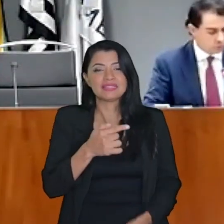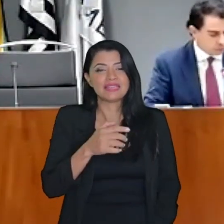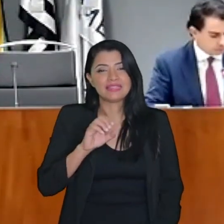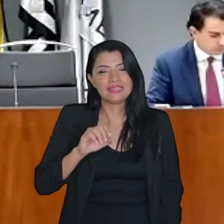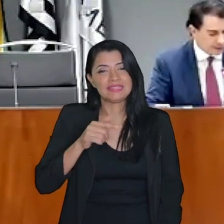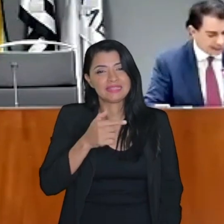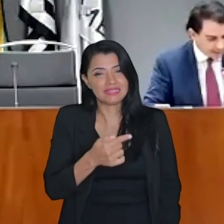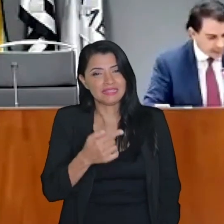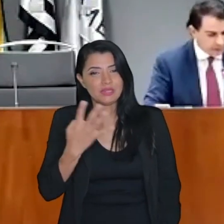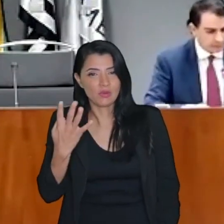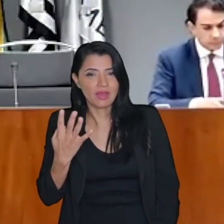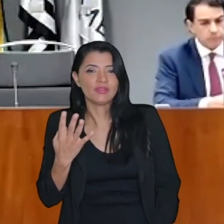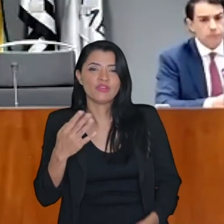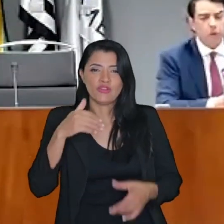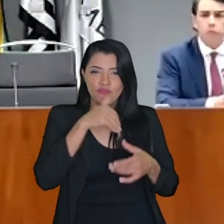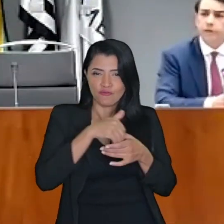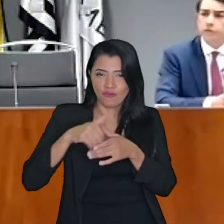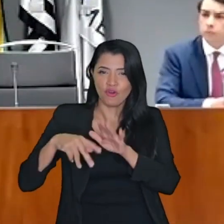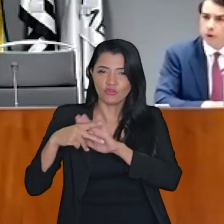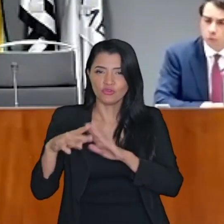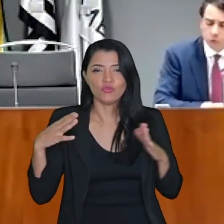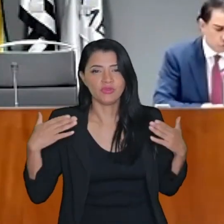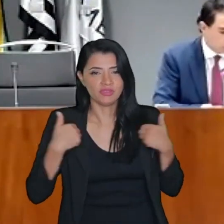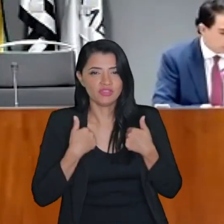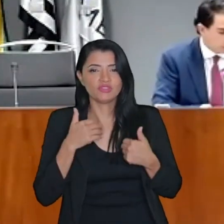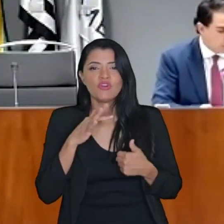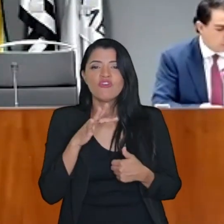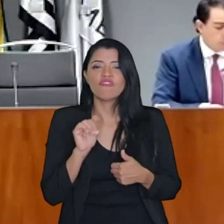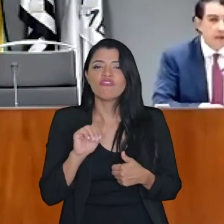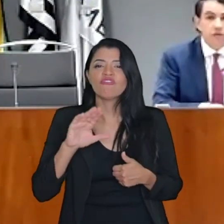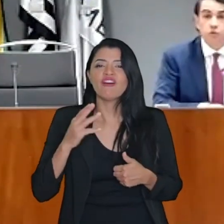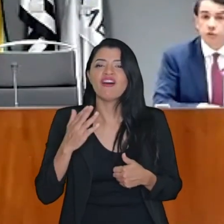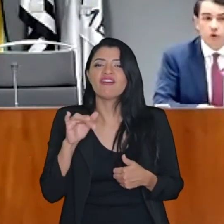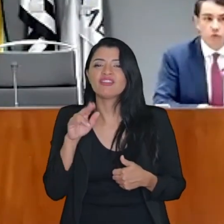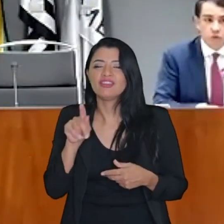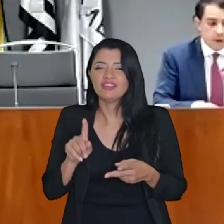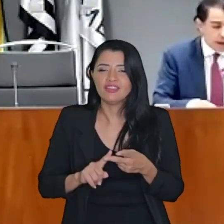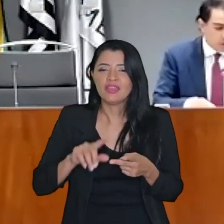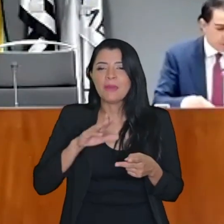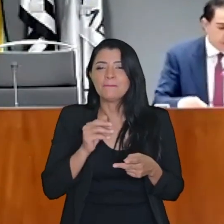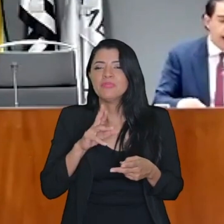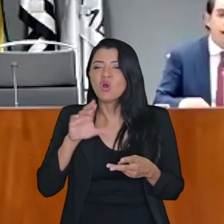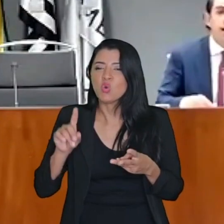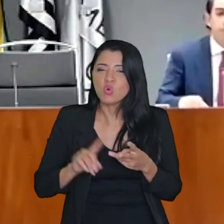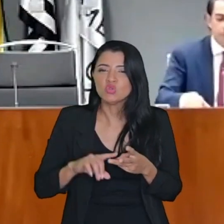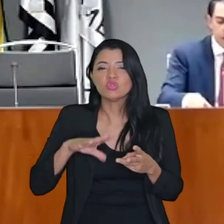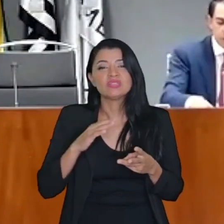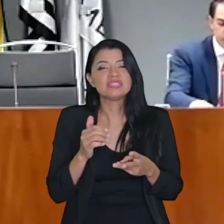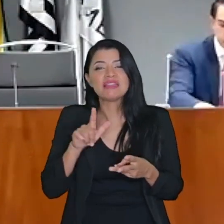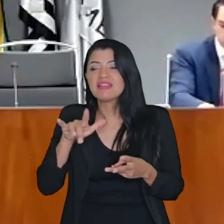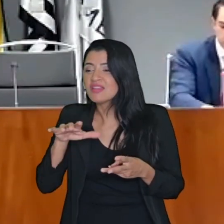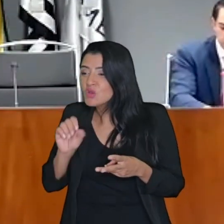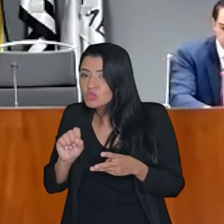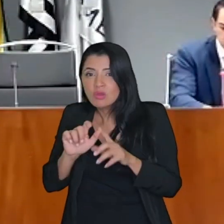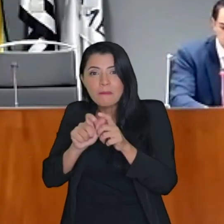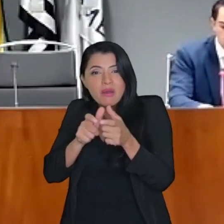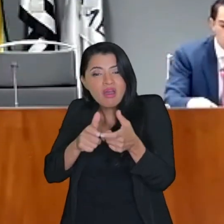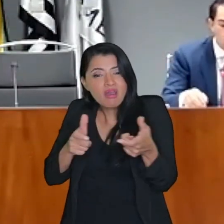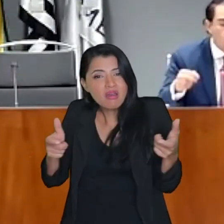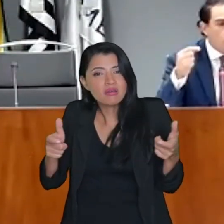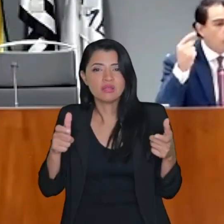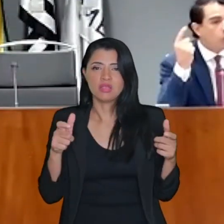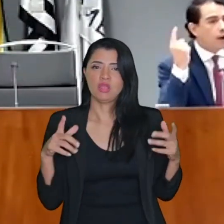do ministro Fachin, ministro Barroso, ministro Celso de Mello, enfim, a ampla maioria dos